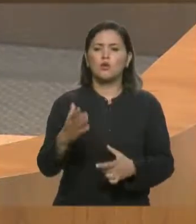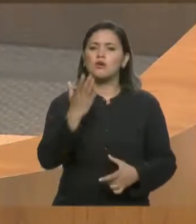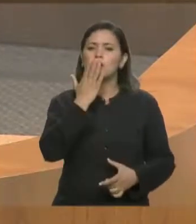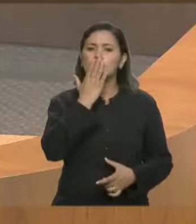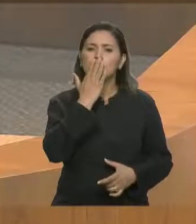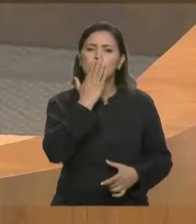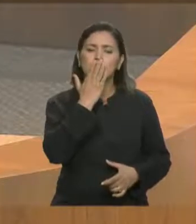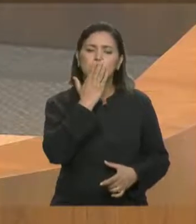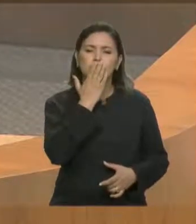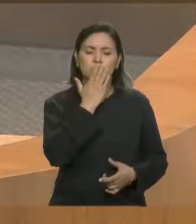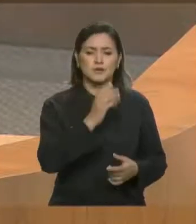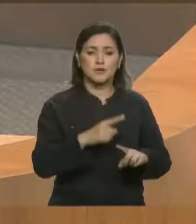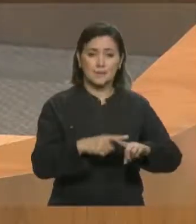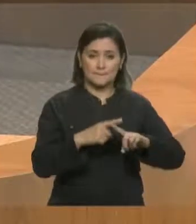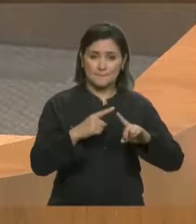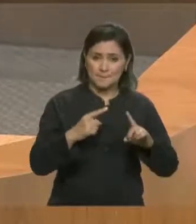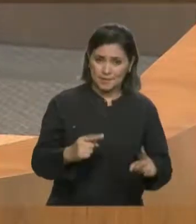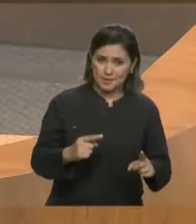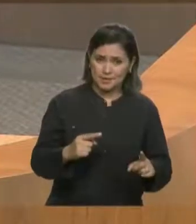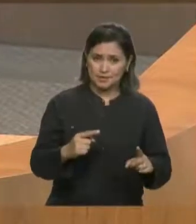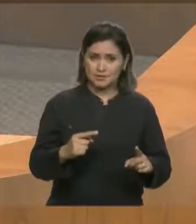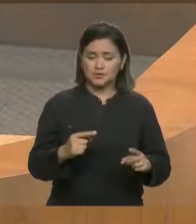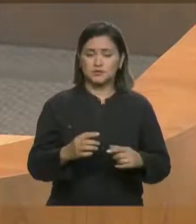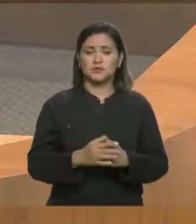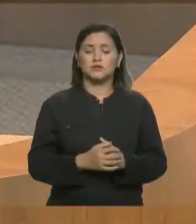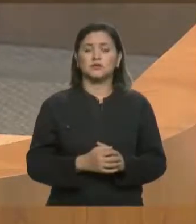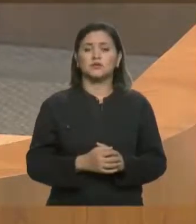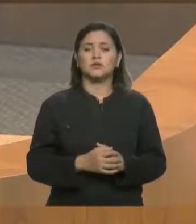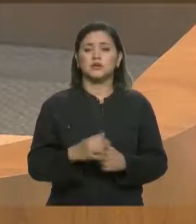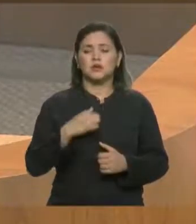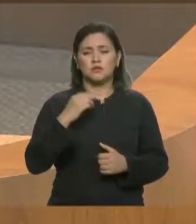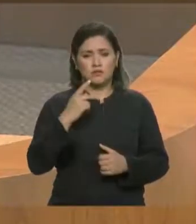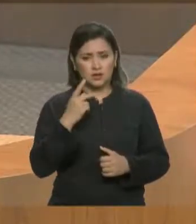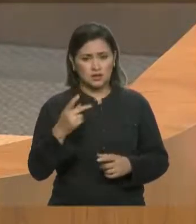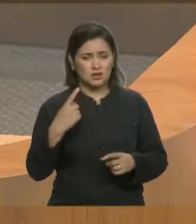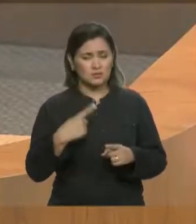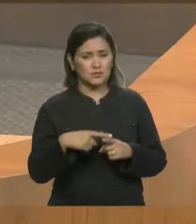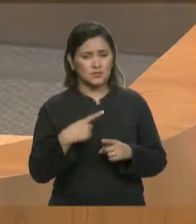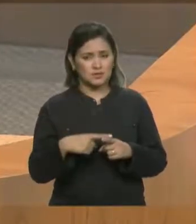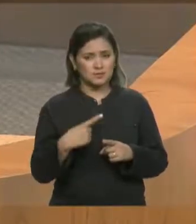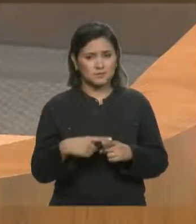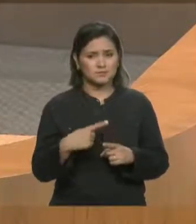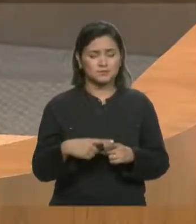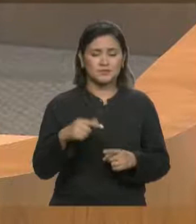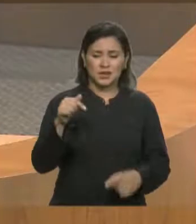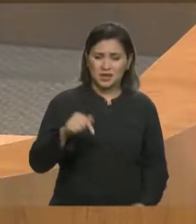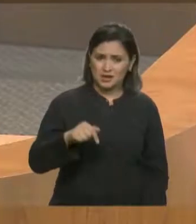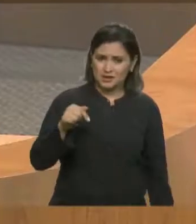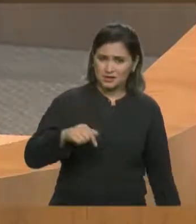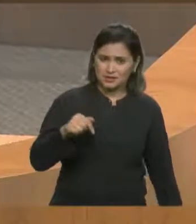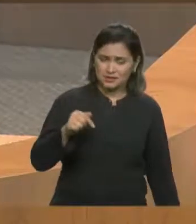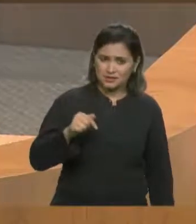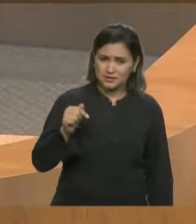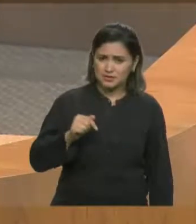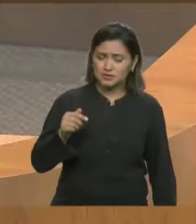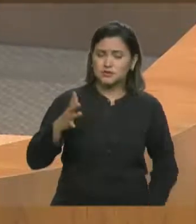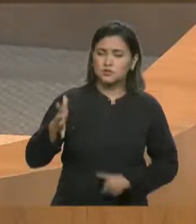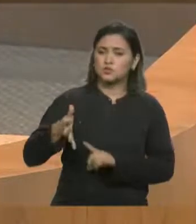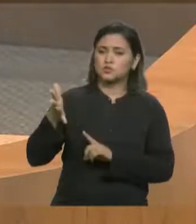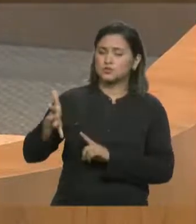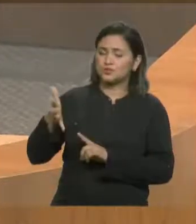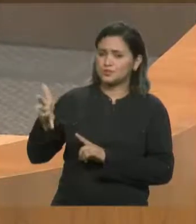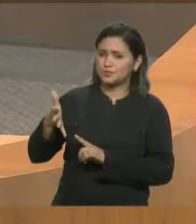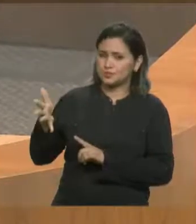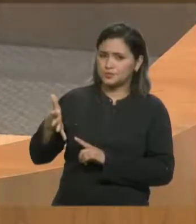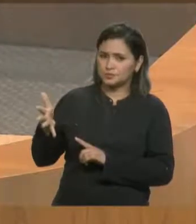Mas eu faço esse relato para destacar que aqui dessa tribuna, fazendo